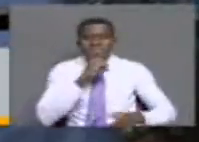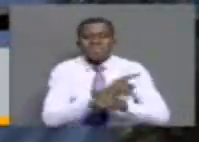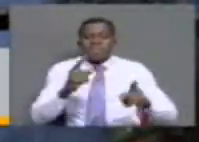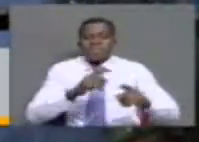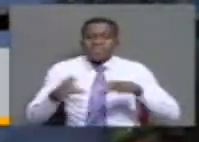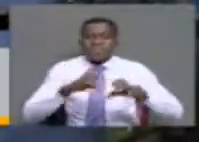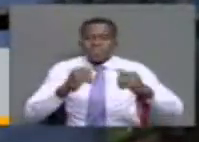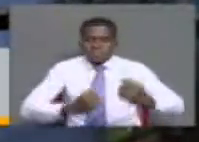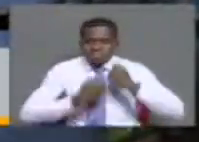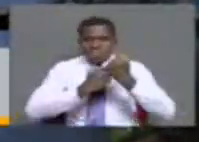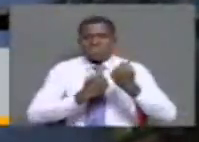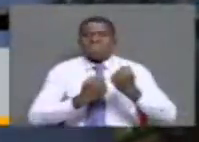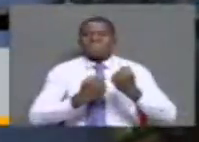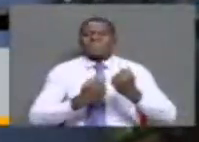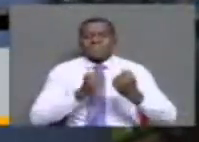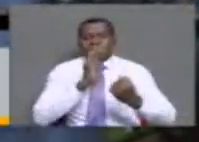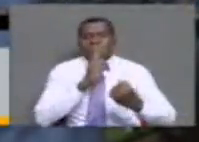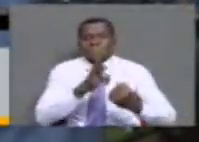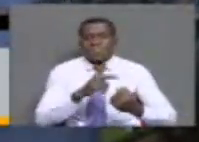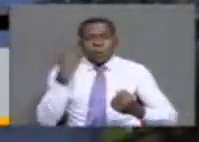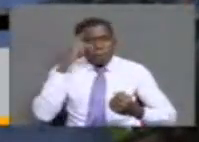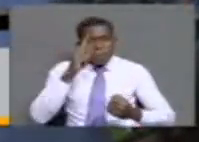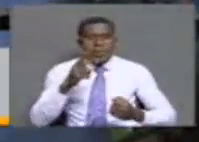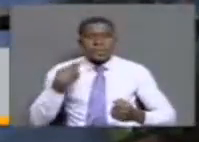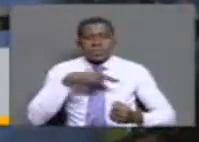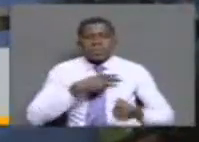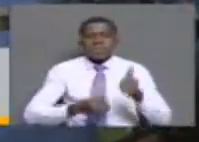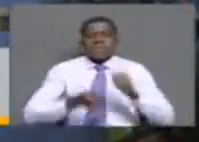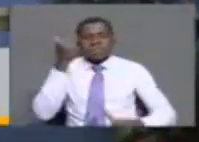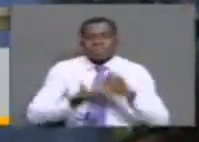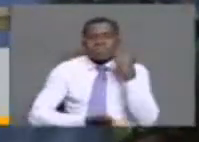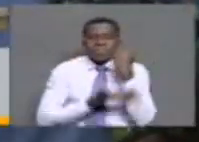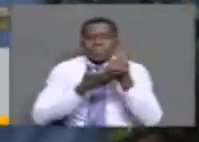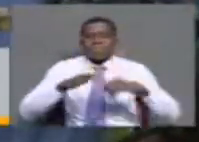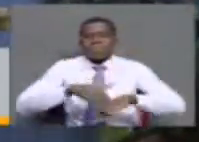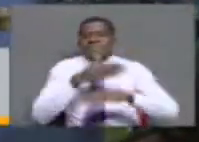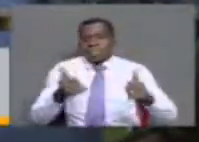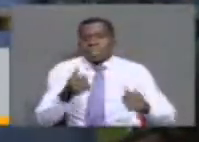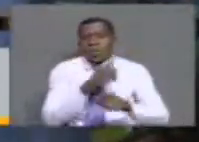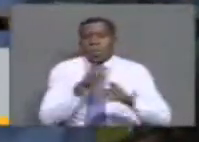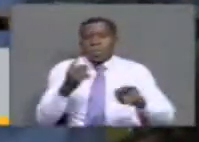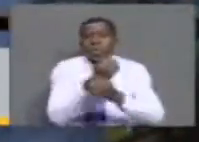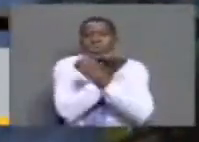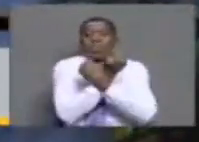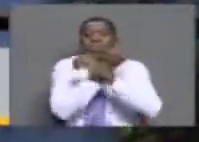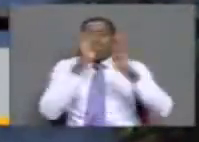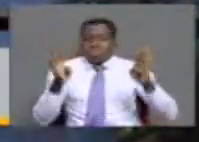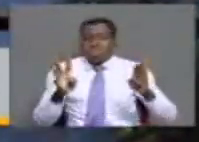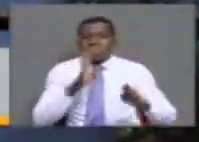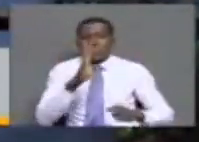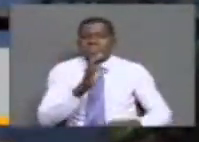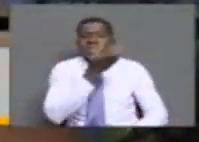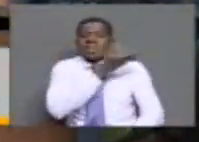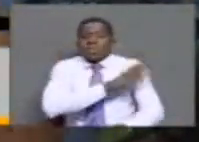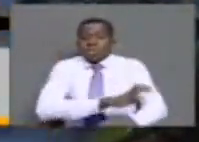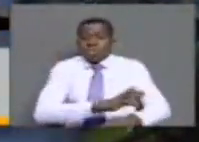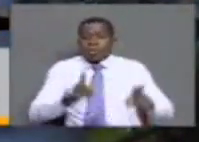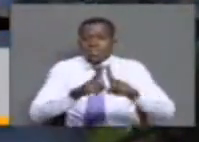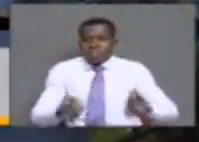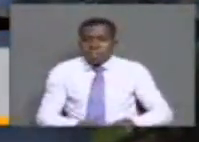essa grande herança, que esta grande via pública que salvou o Cacoaco e